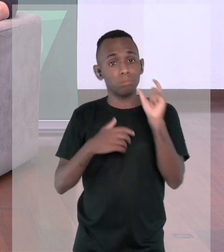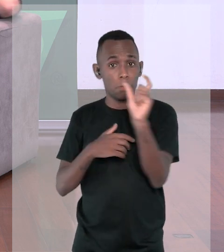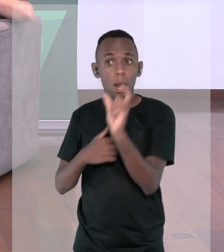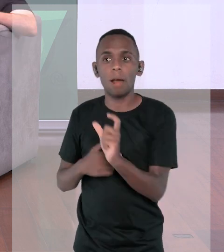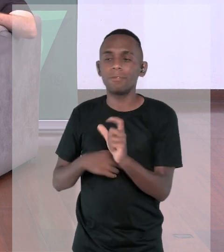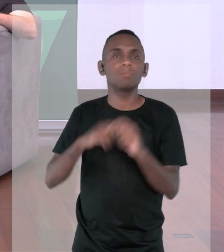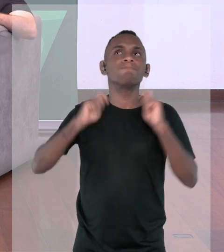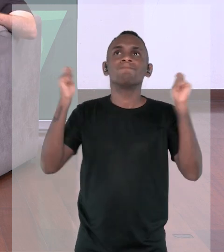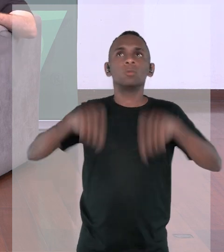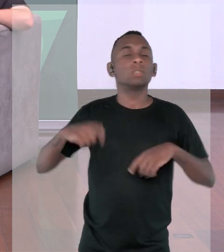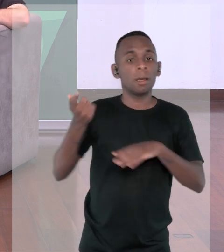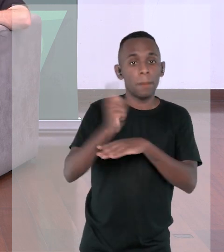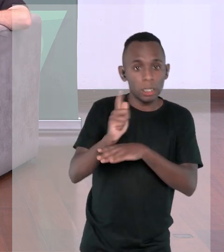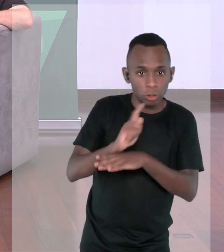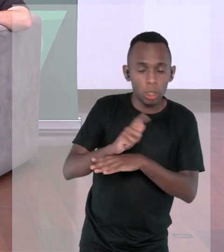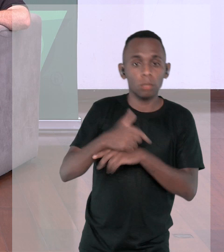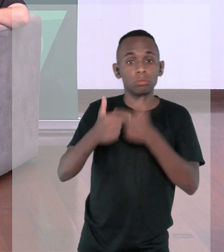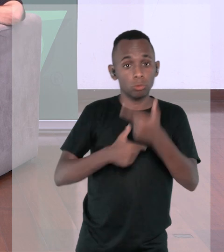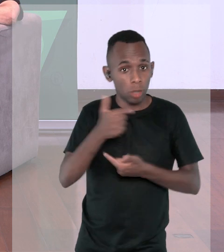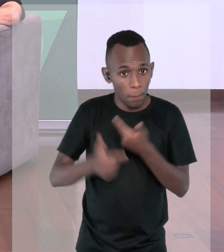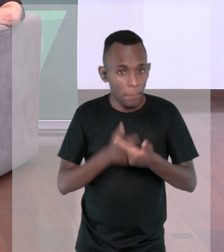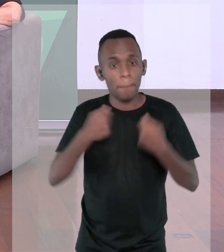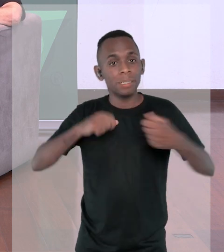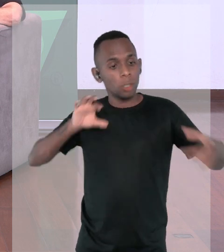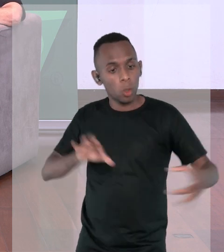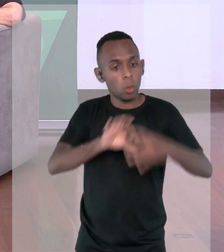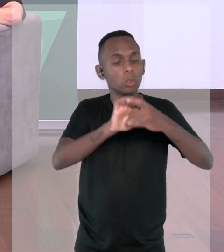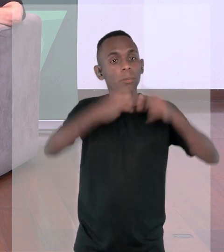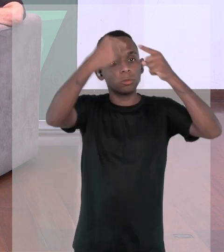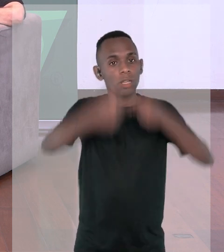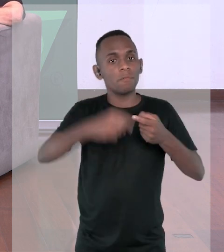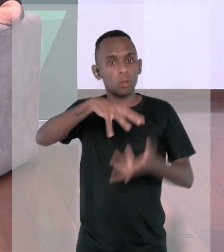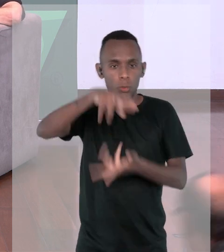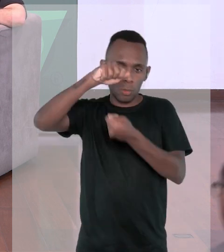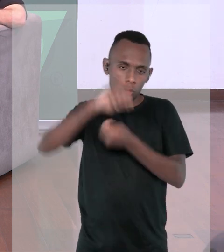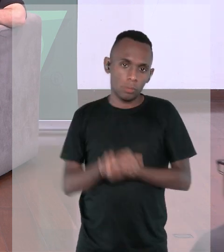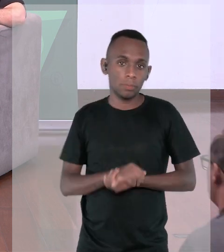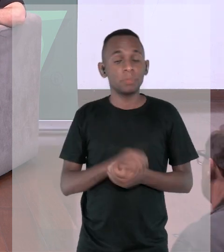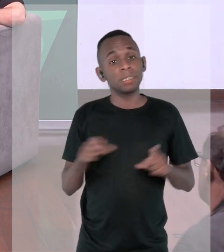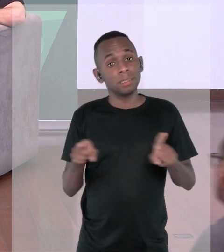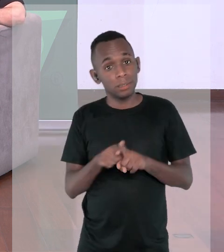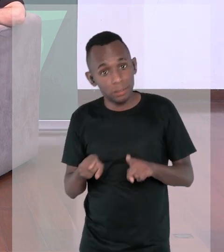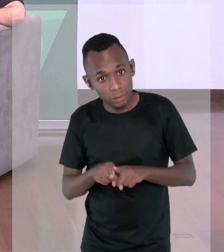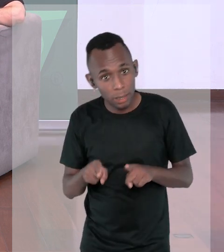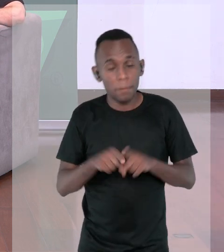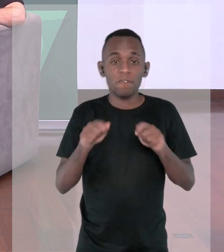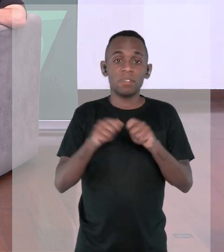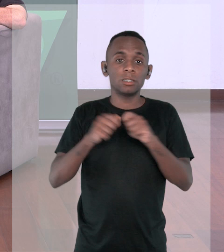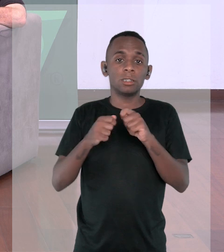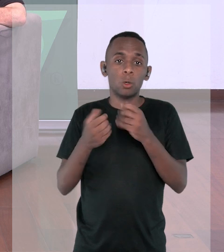para gerir um negócio sem estar conectado com os desafios do mundo e sem fazer o